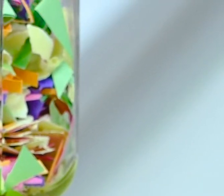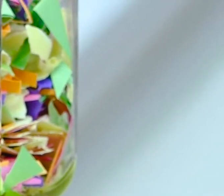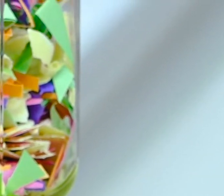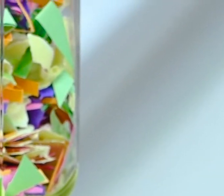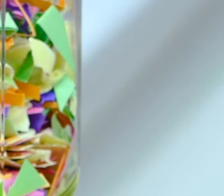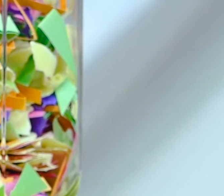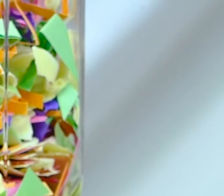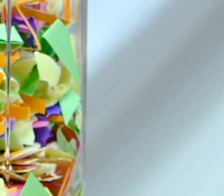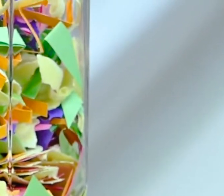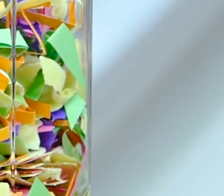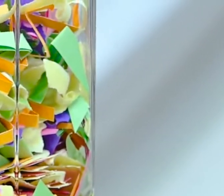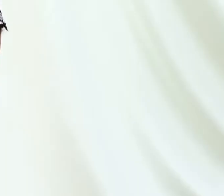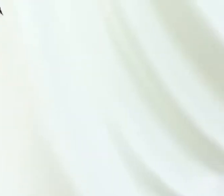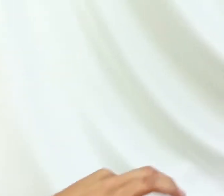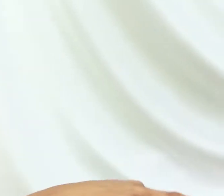Música